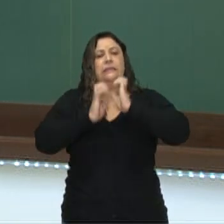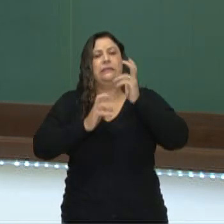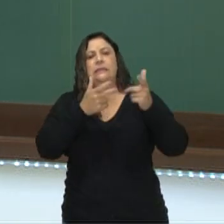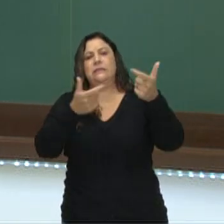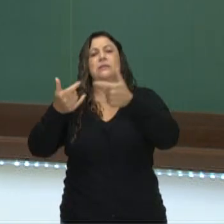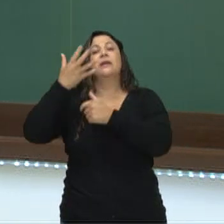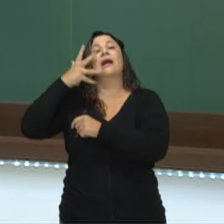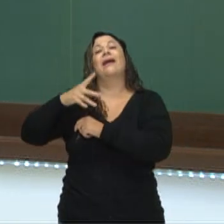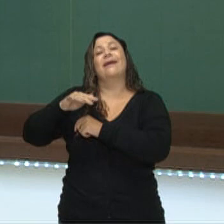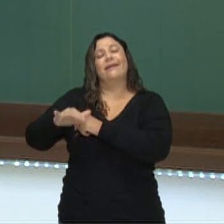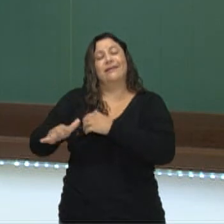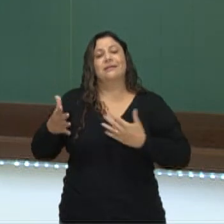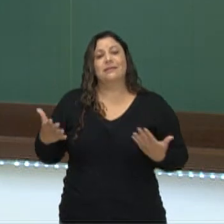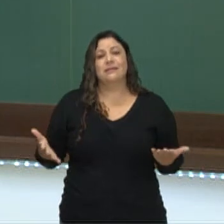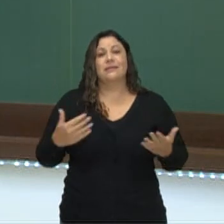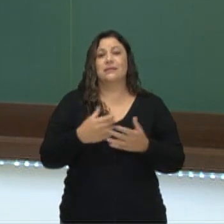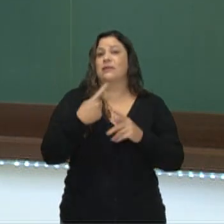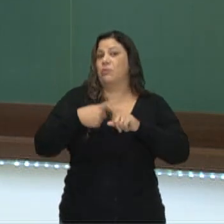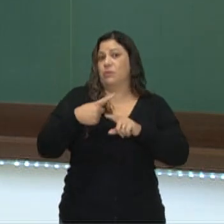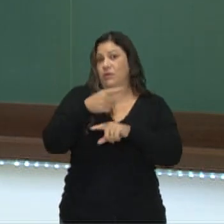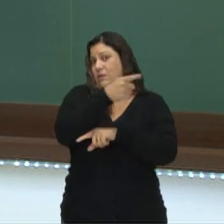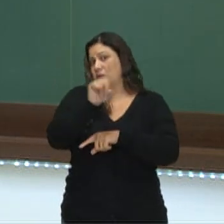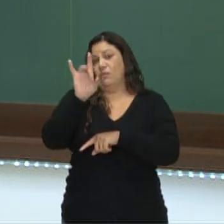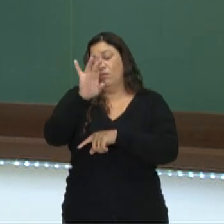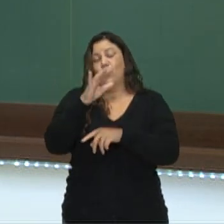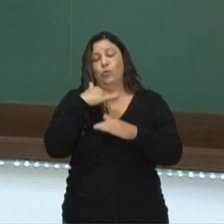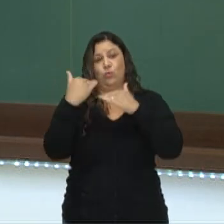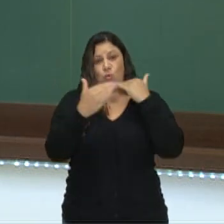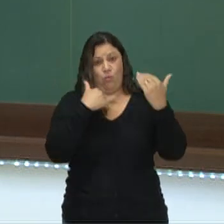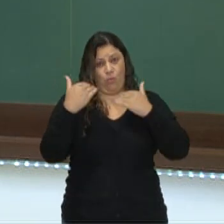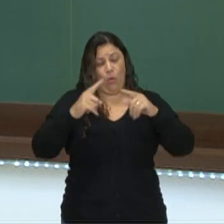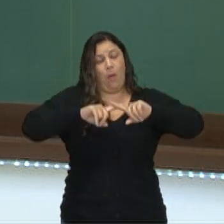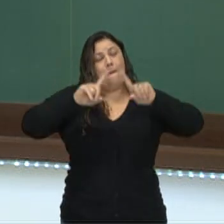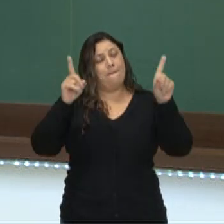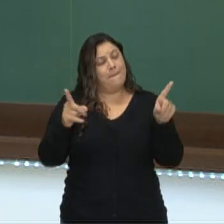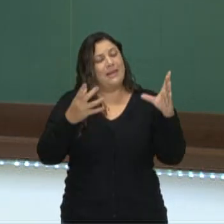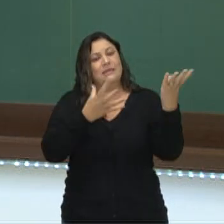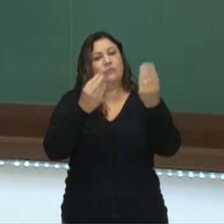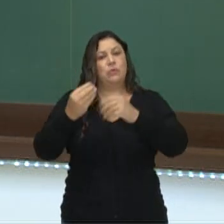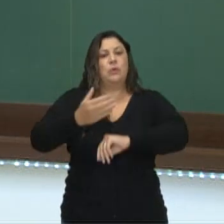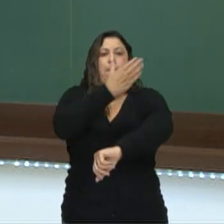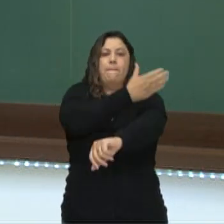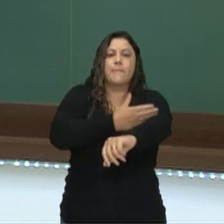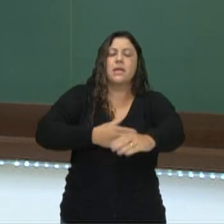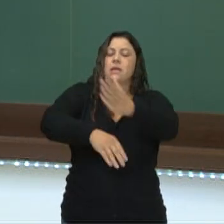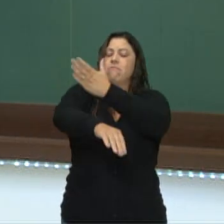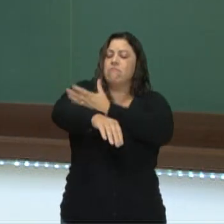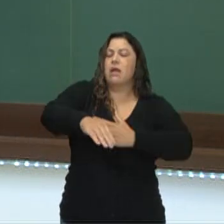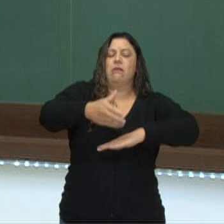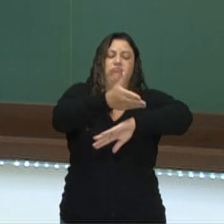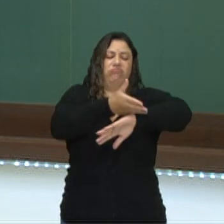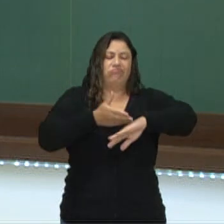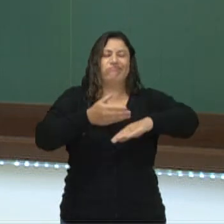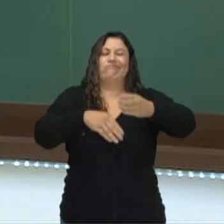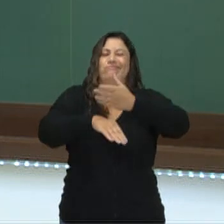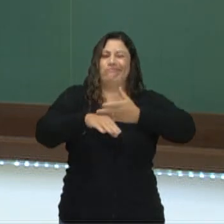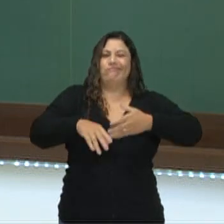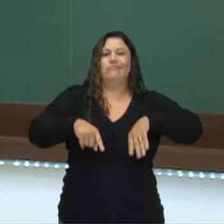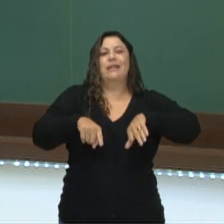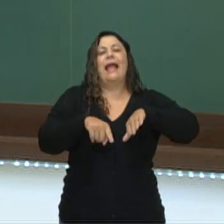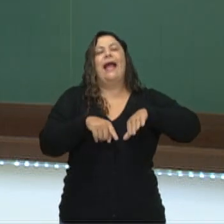as crianças? Porque não foram só as mortes, foram muitos mutilados, perderam mão, perderam braço,